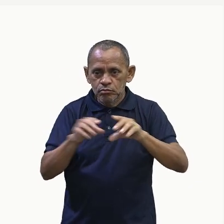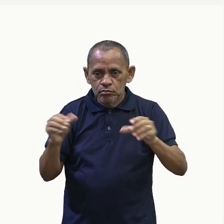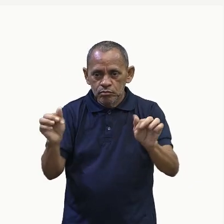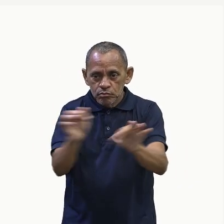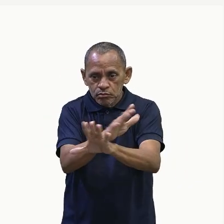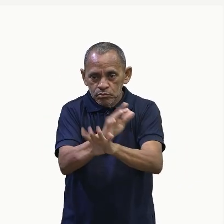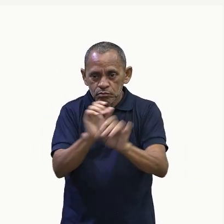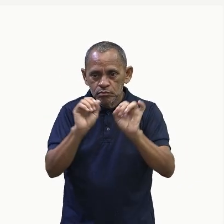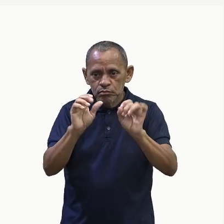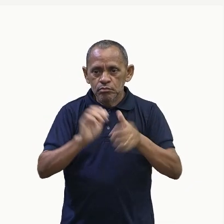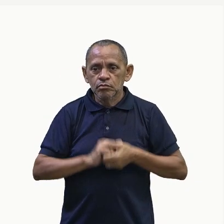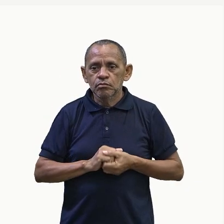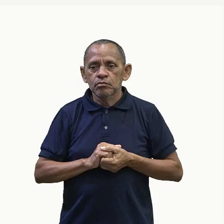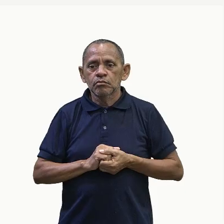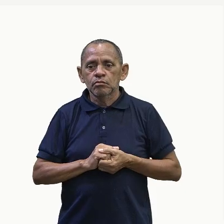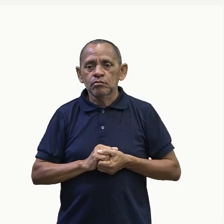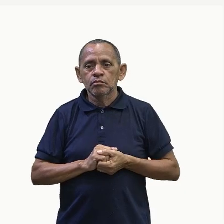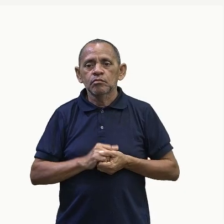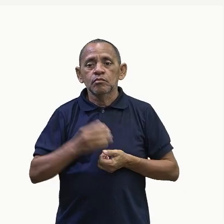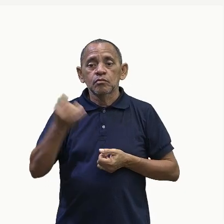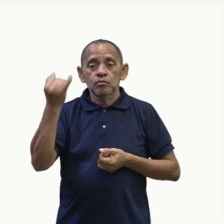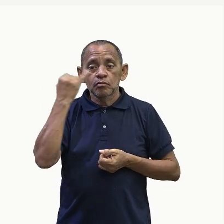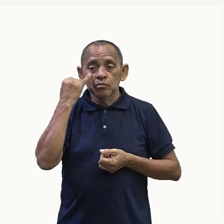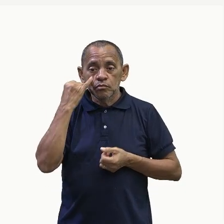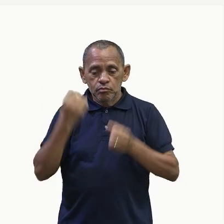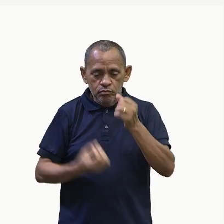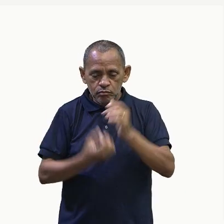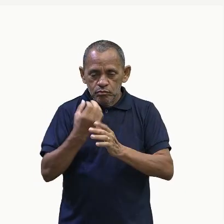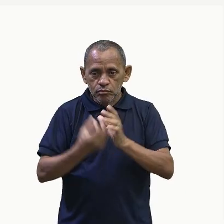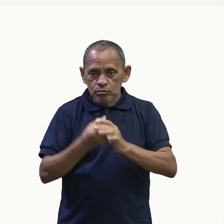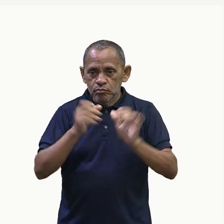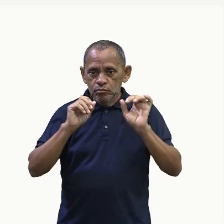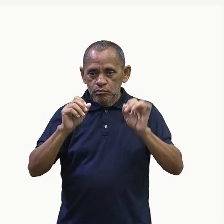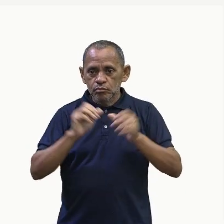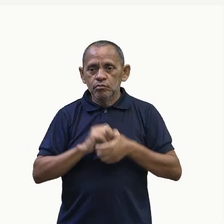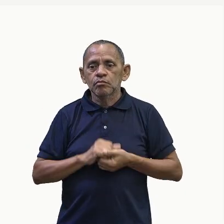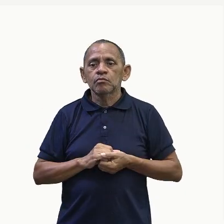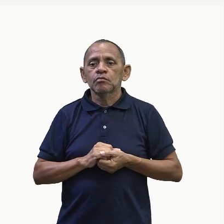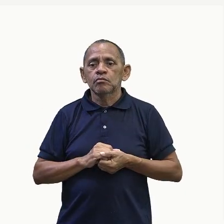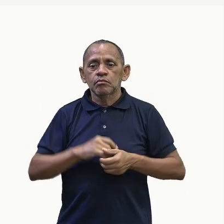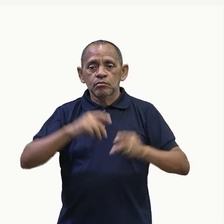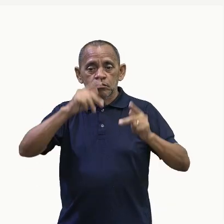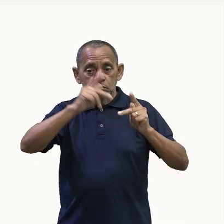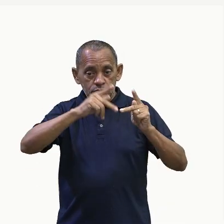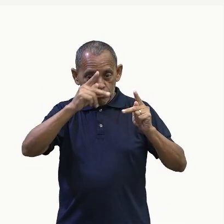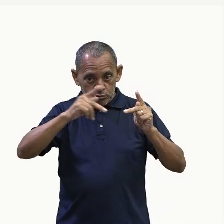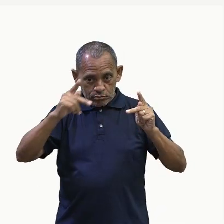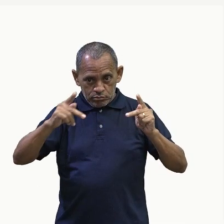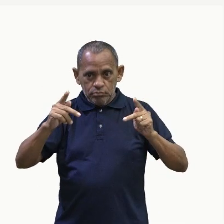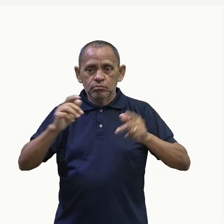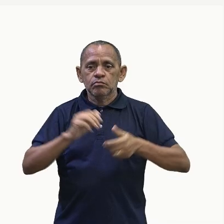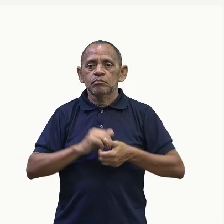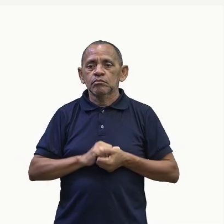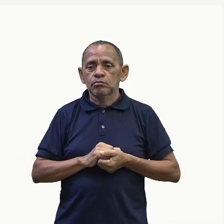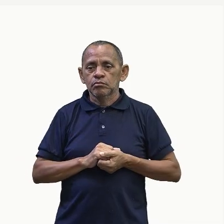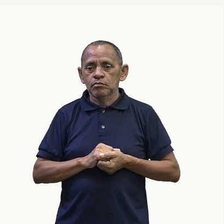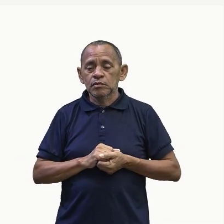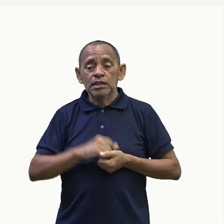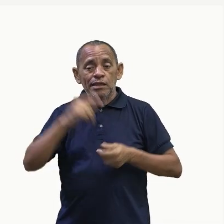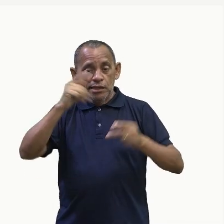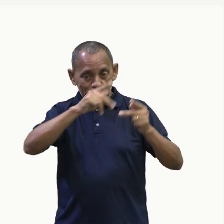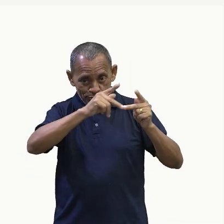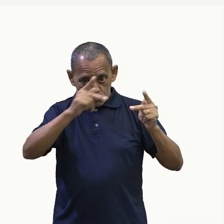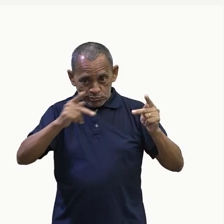aqui na tradução a produção dessas proteínas. Proteínas que estão